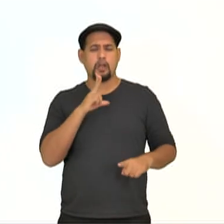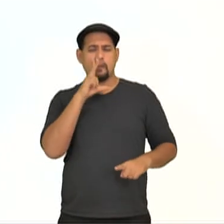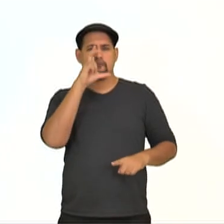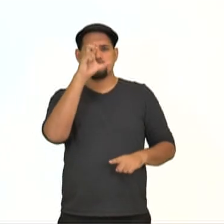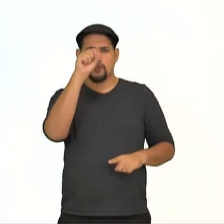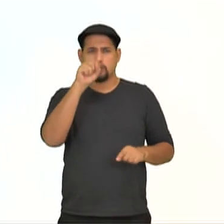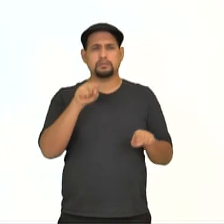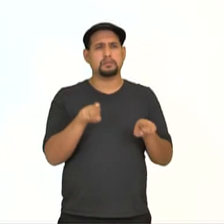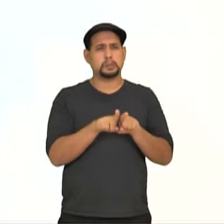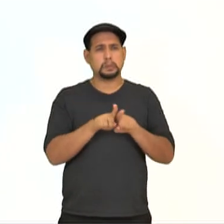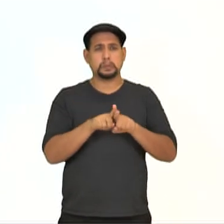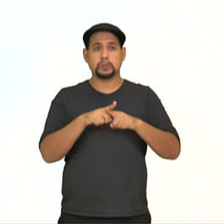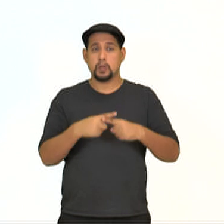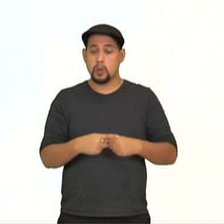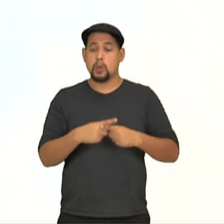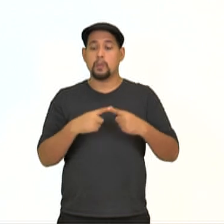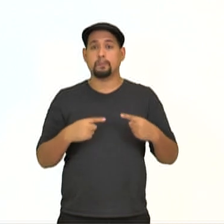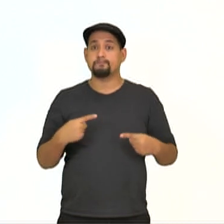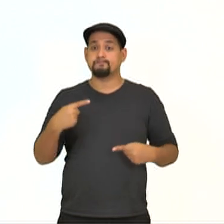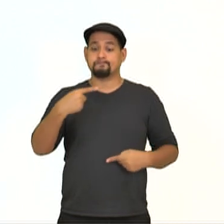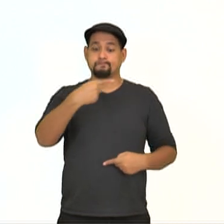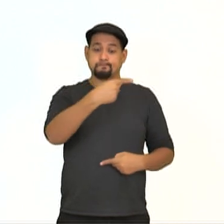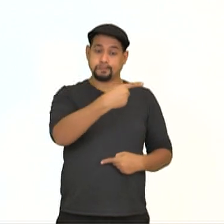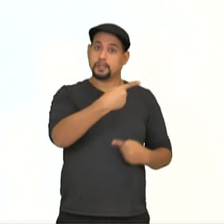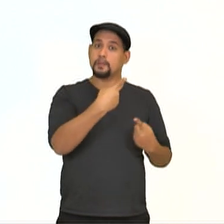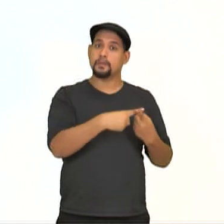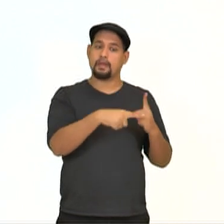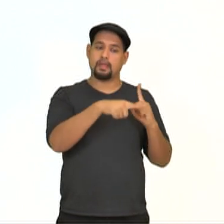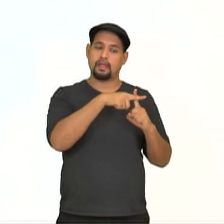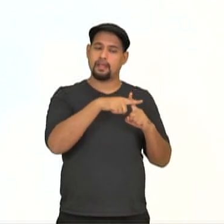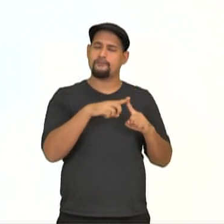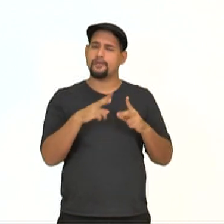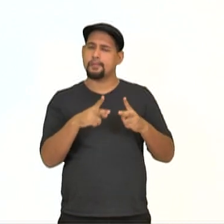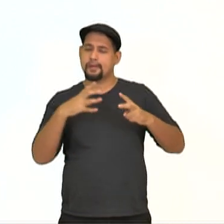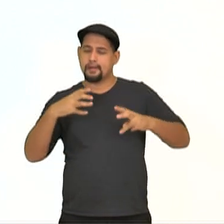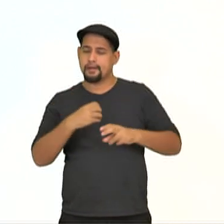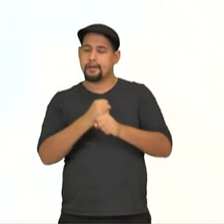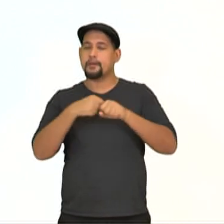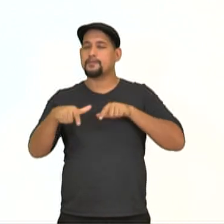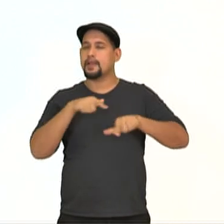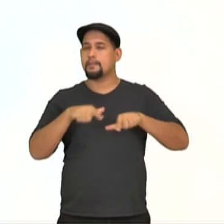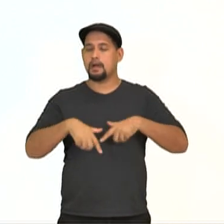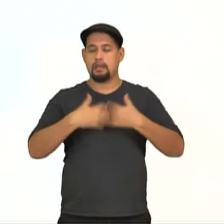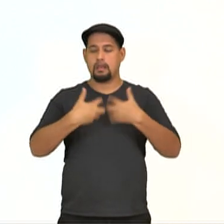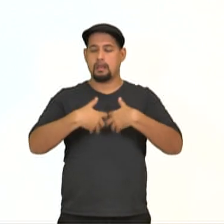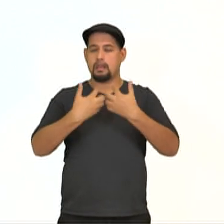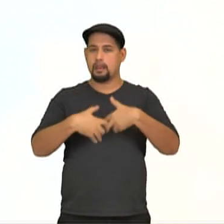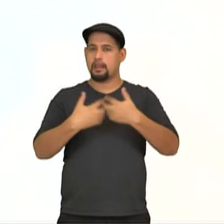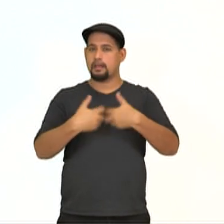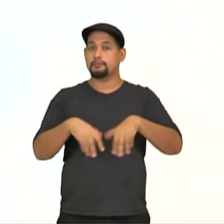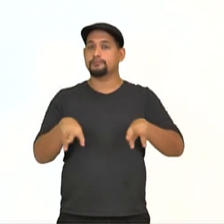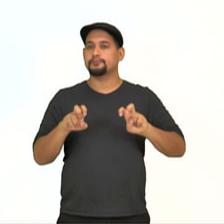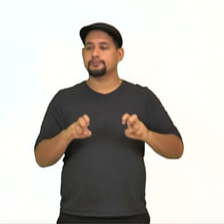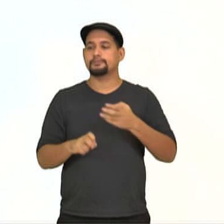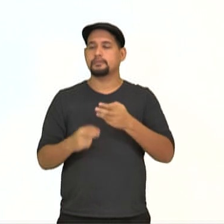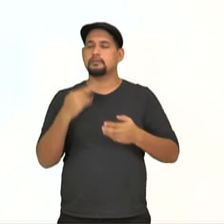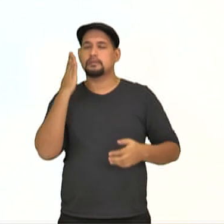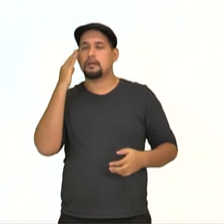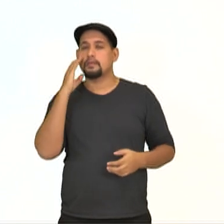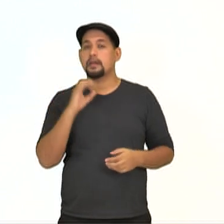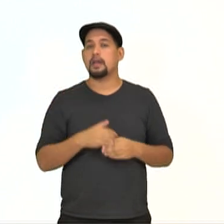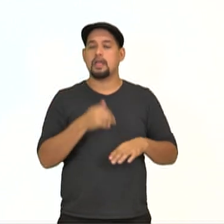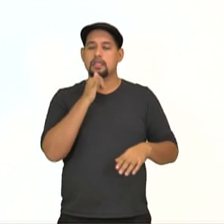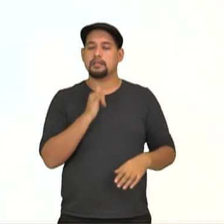mesma direção do campo porque é positiva, e vamos calcular o trabalho mecânico, né, sobre essa carga para saber a energia